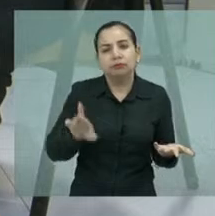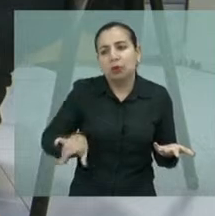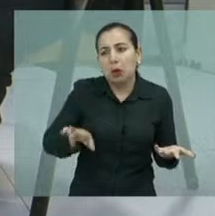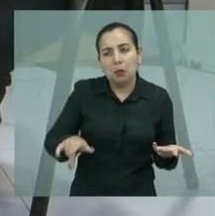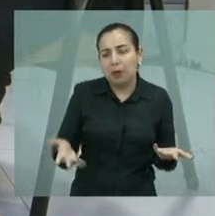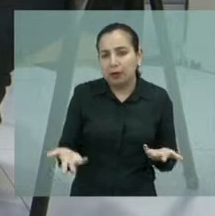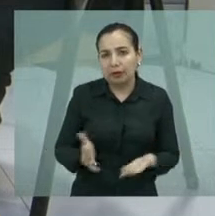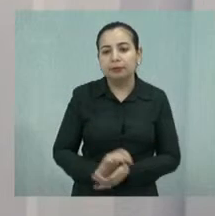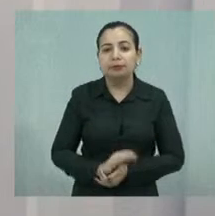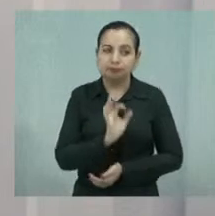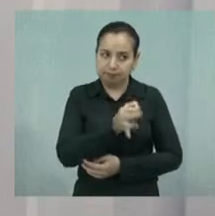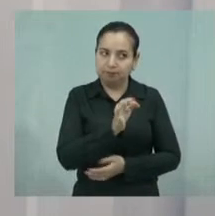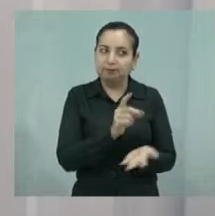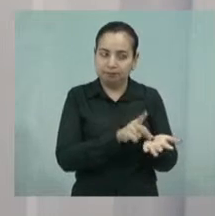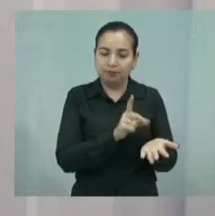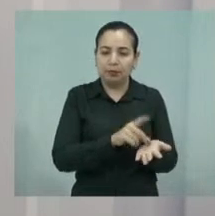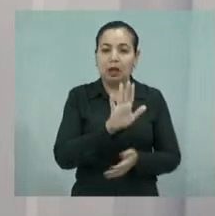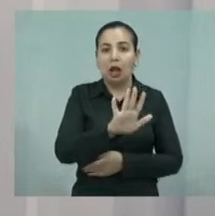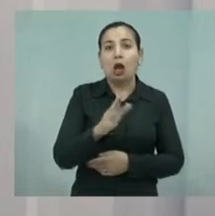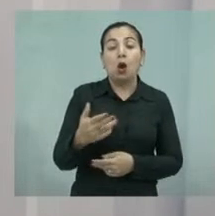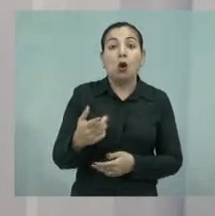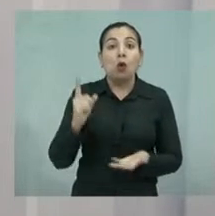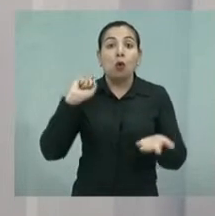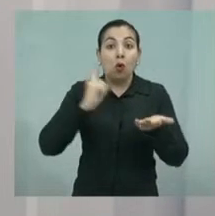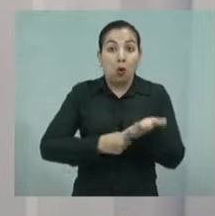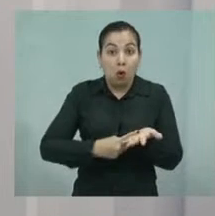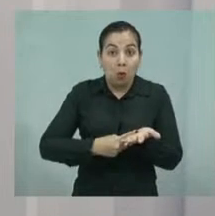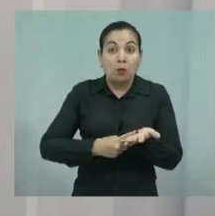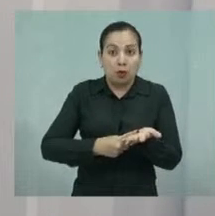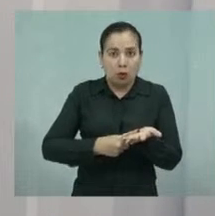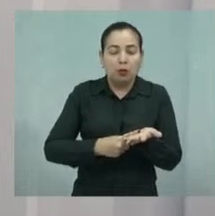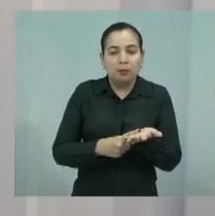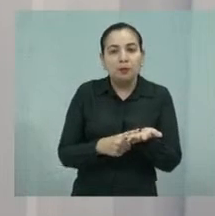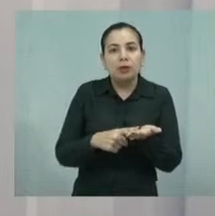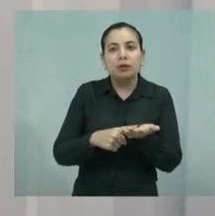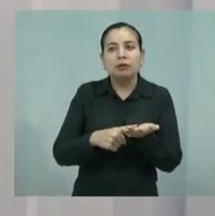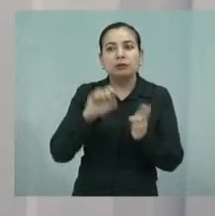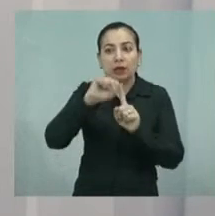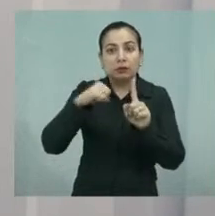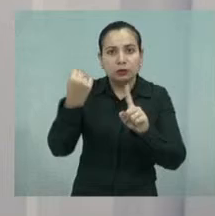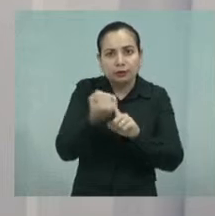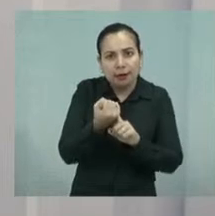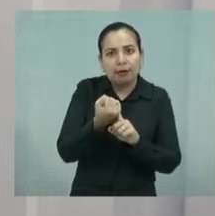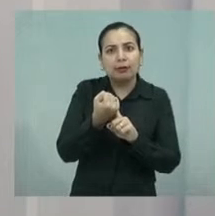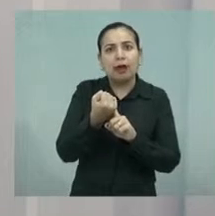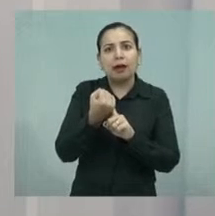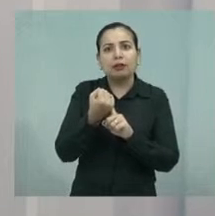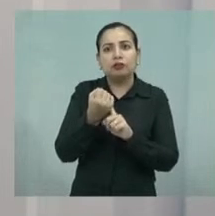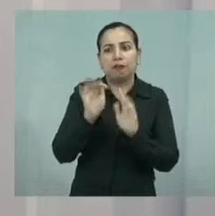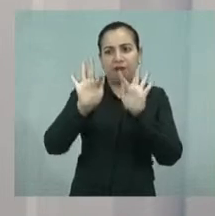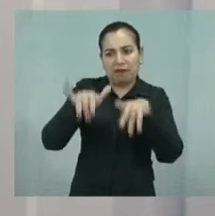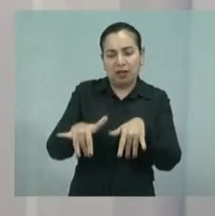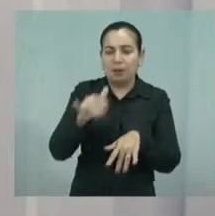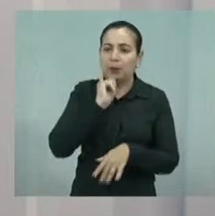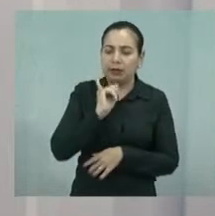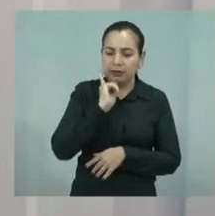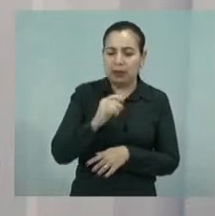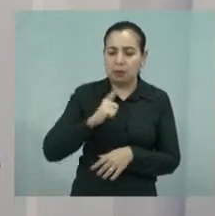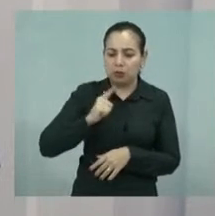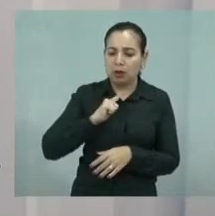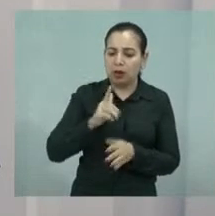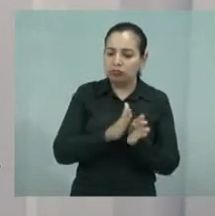O compromisso do cidadão, ele não se encerra quando ele elege o governante, né? O nosso compromisso, ele